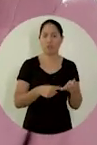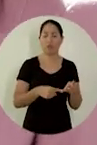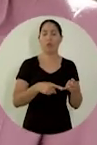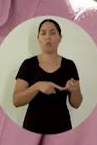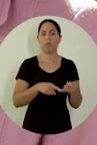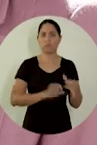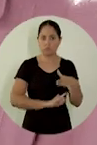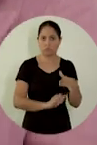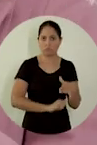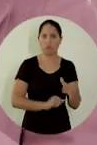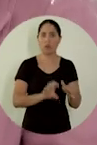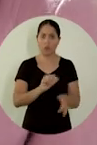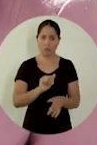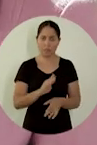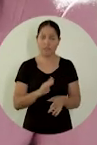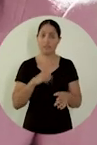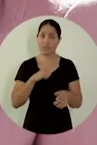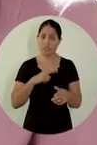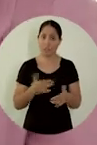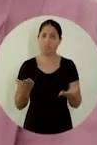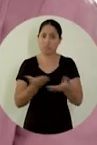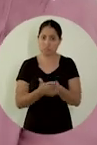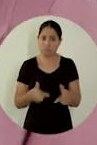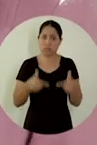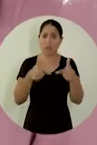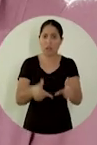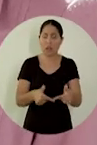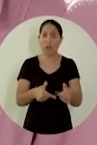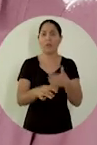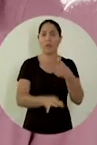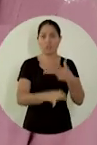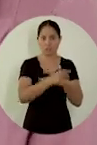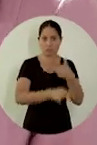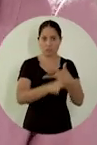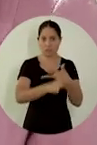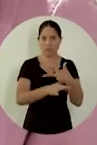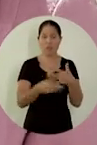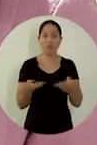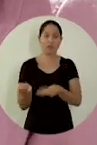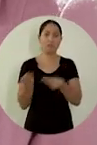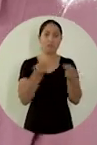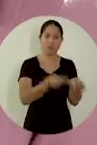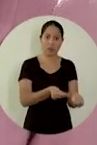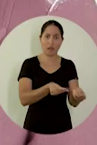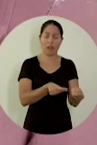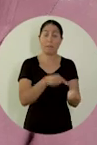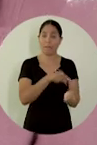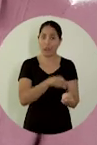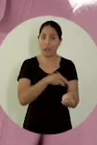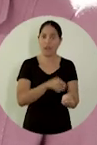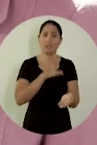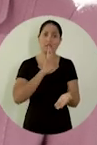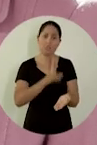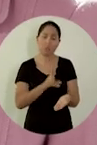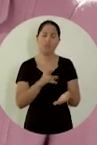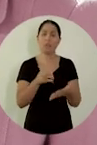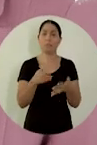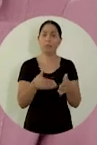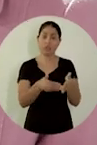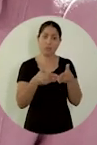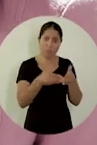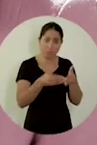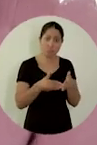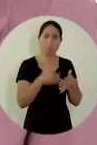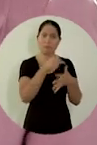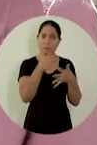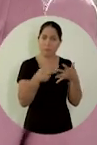do Conselho Federal da OAB, fazer uma ação e submeter ao Judiciário, tocando nesses aspectos especificamente